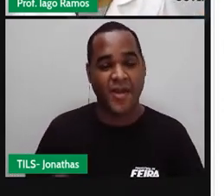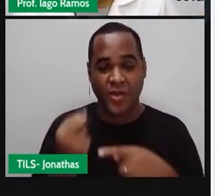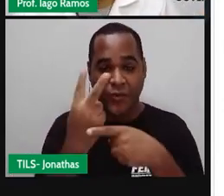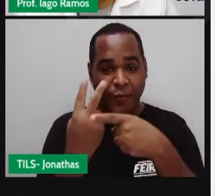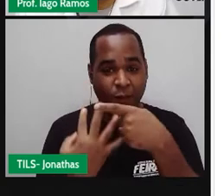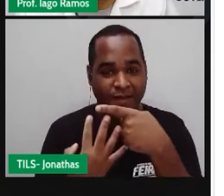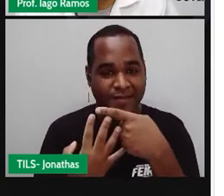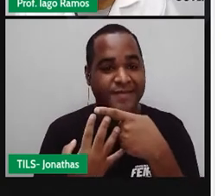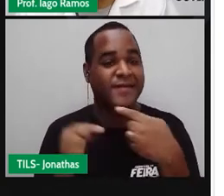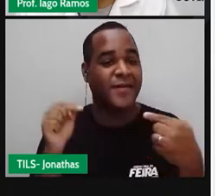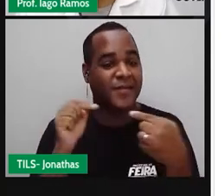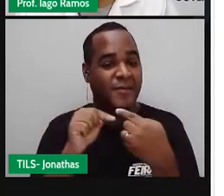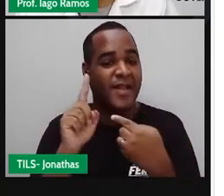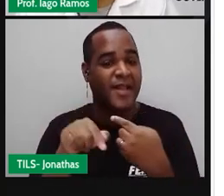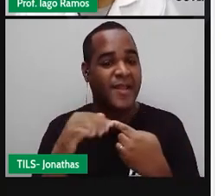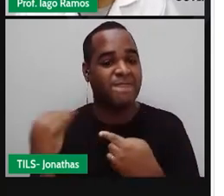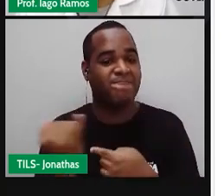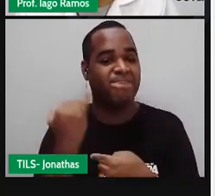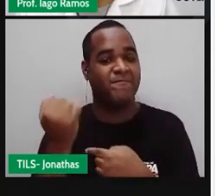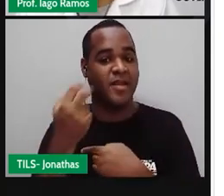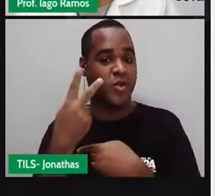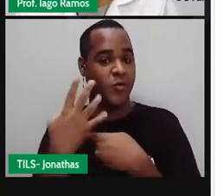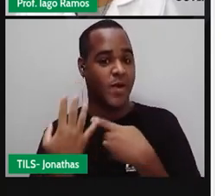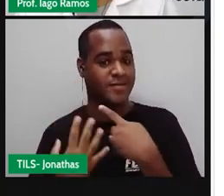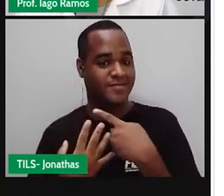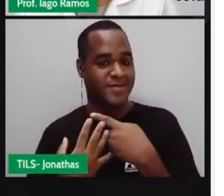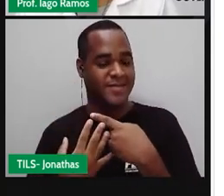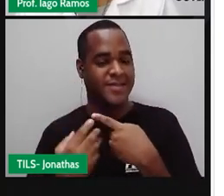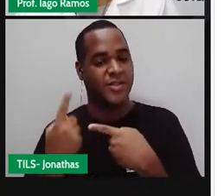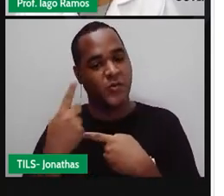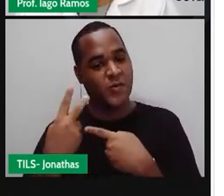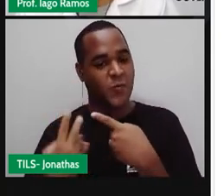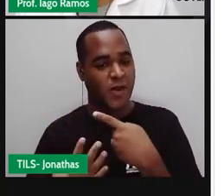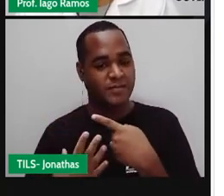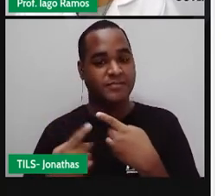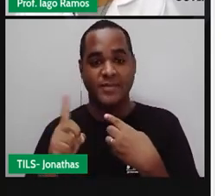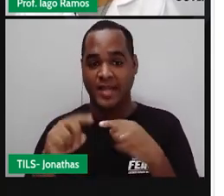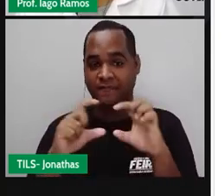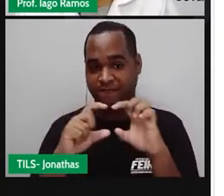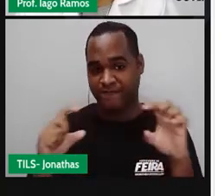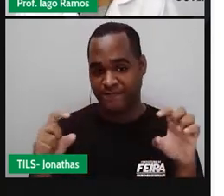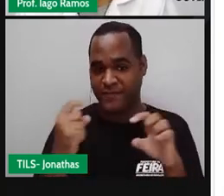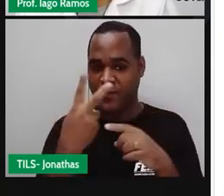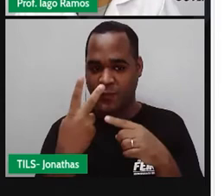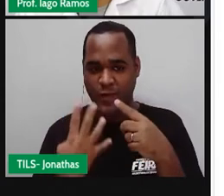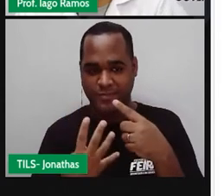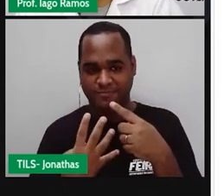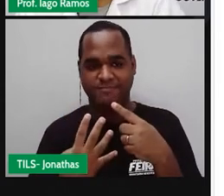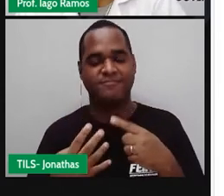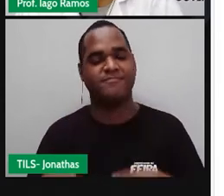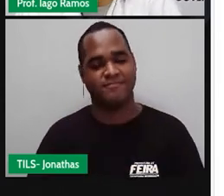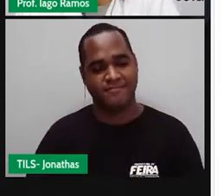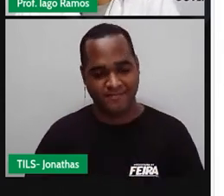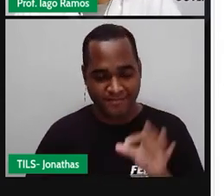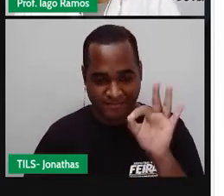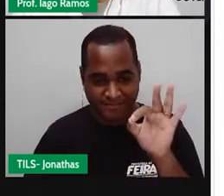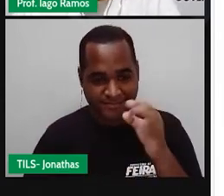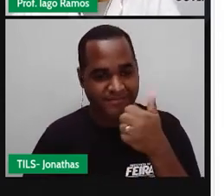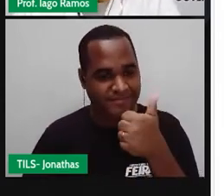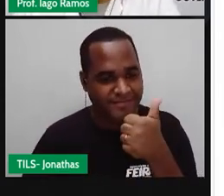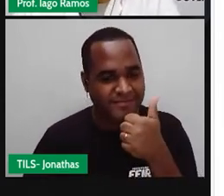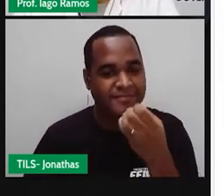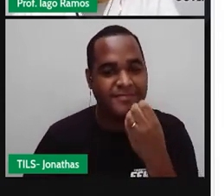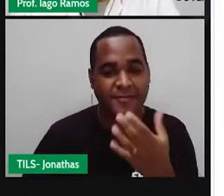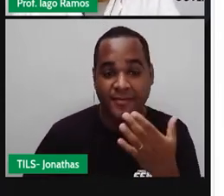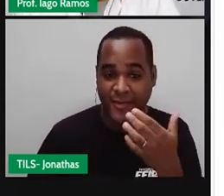2 quartos em cima dois embaixo quatro a fração 2 quartos Tá bom